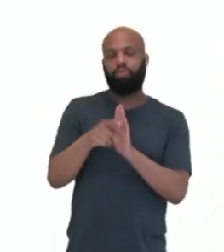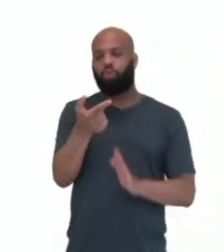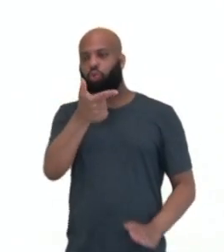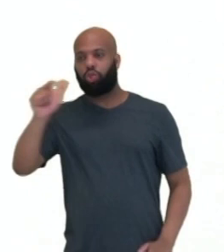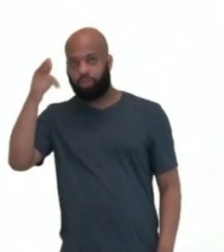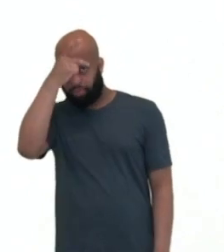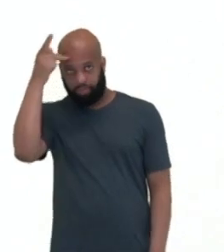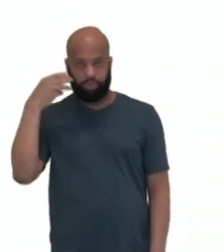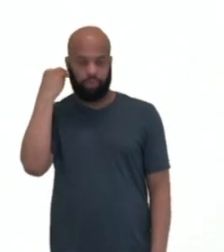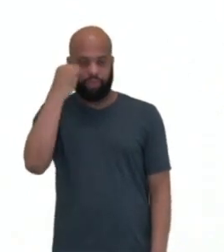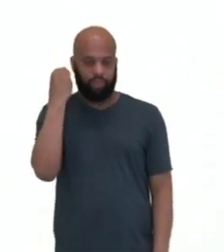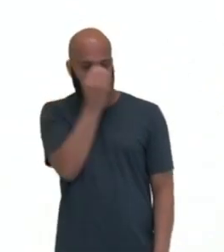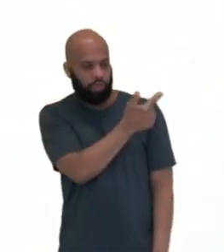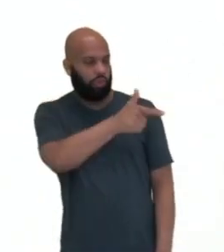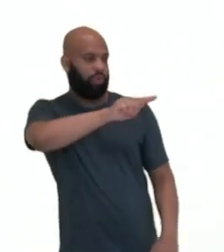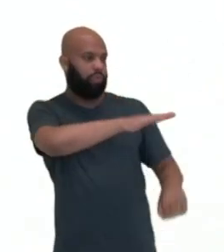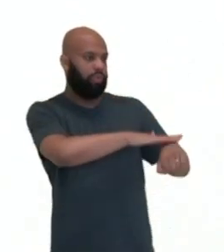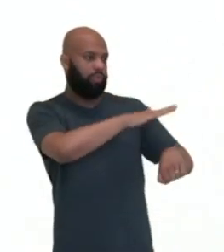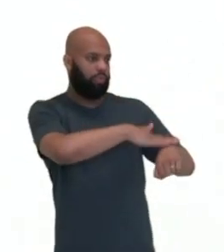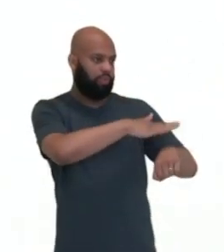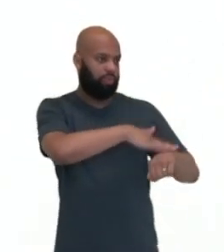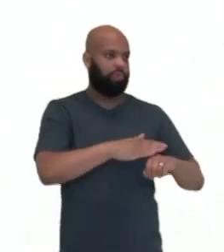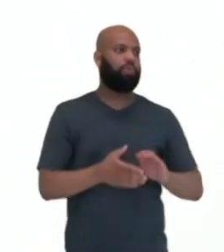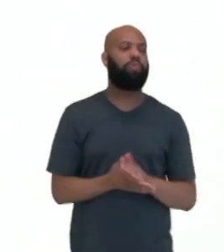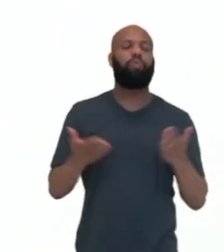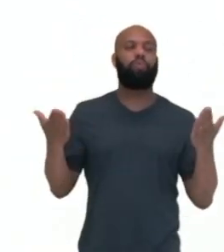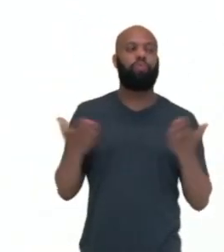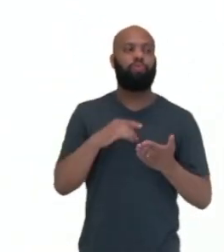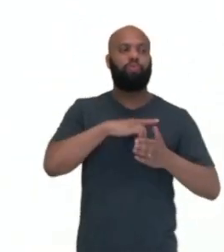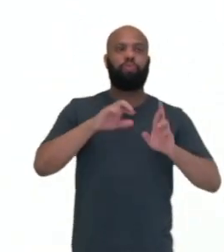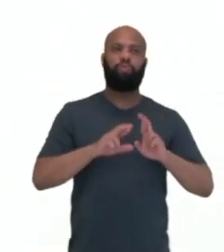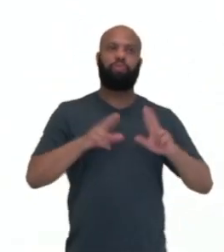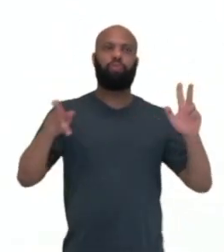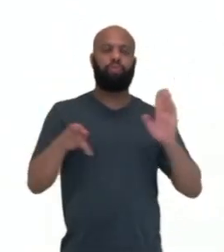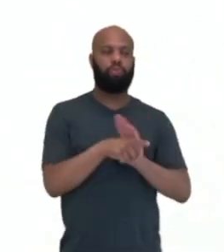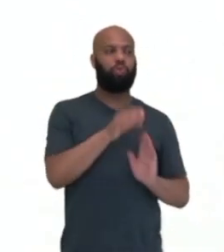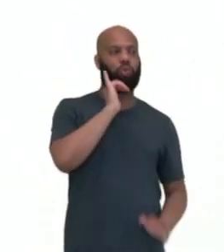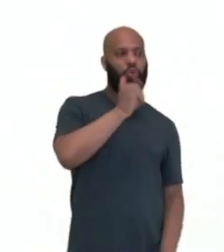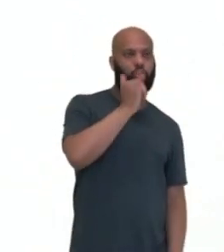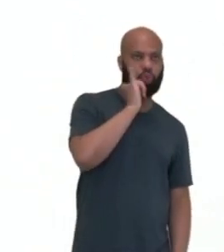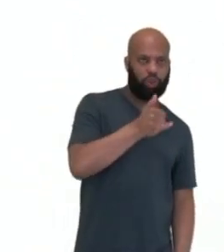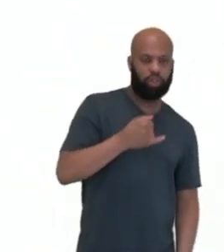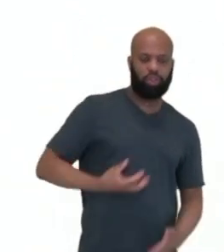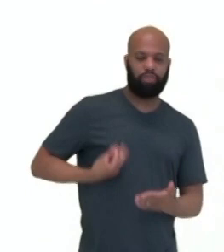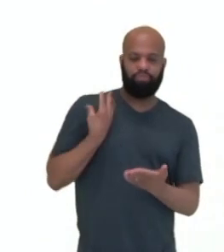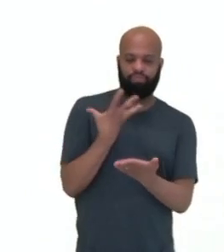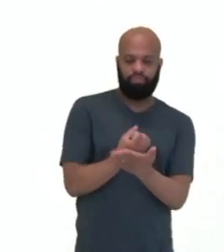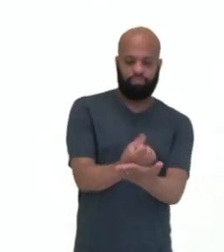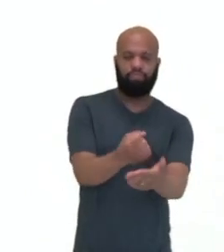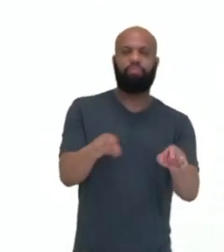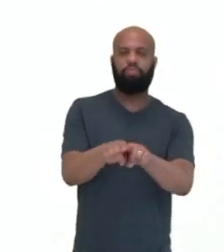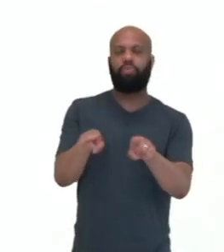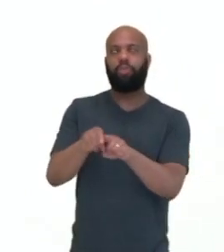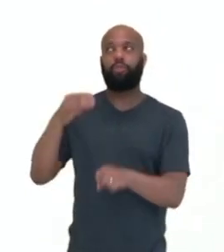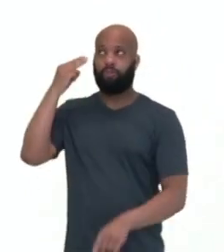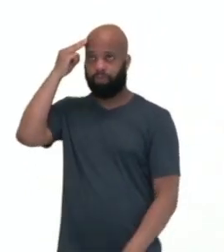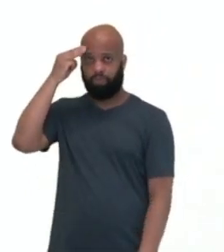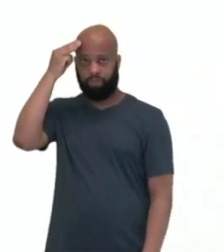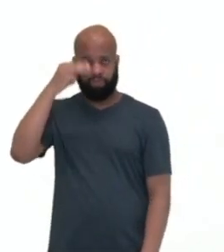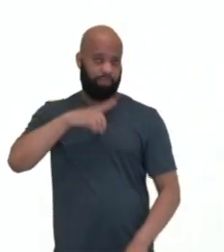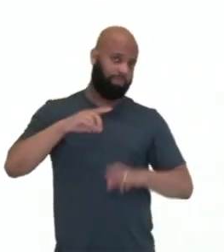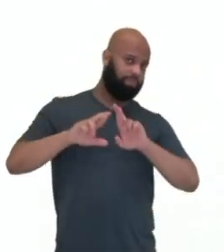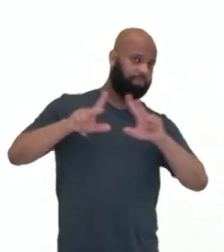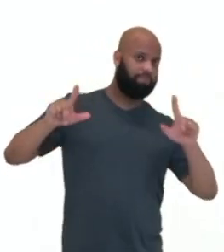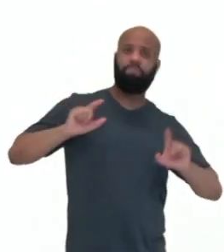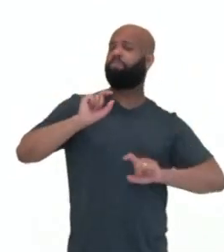em outro momento. Qual a diferença entre relatos, biografia ou memória? Será que tem? Será que